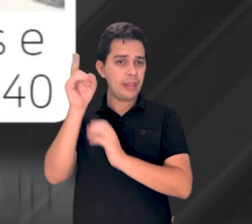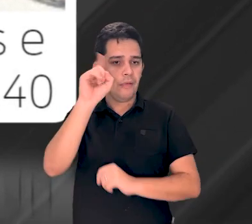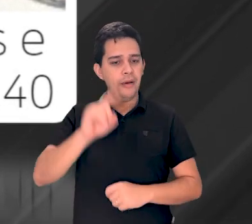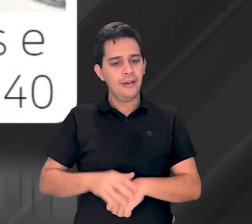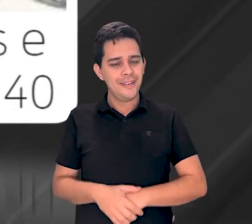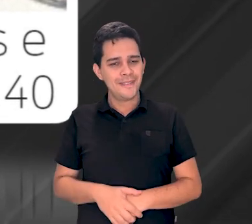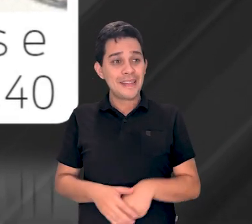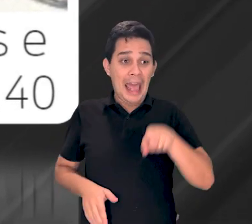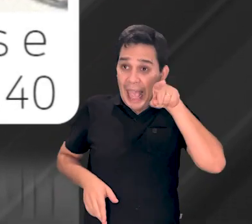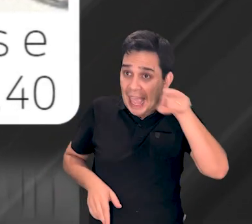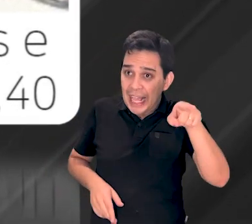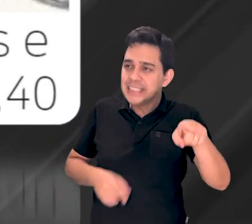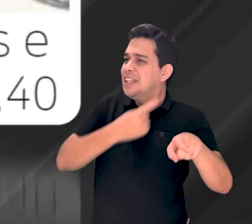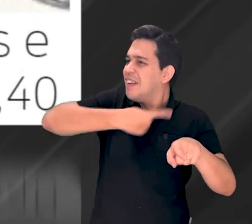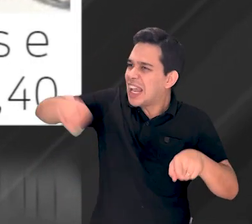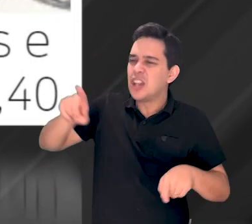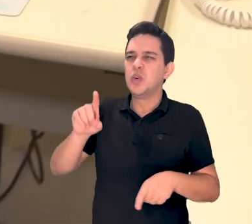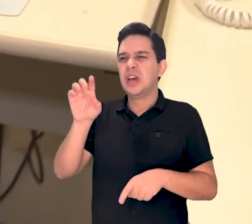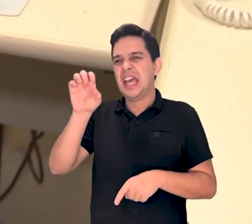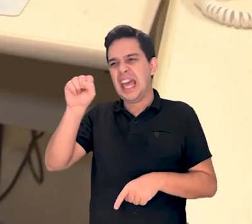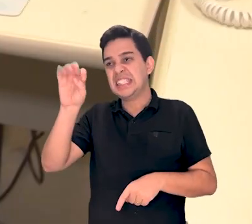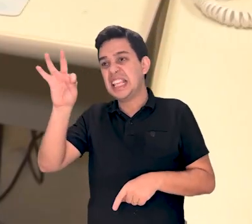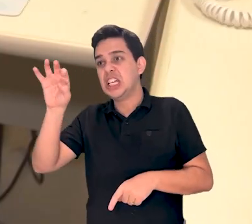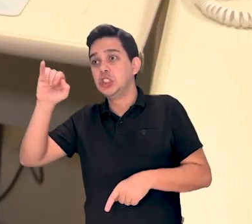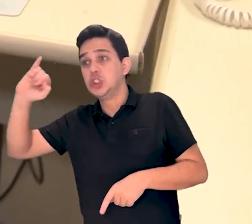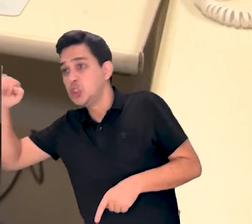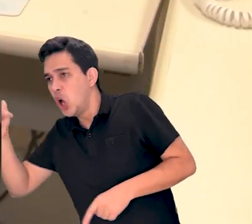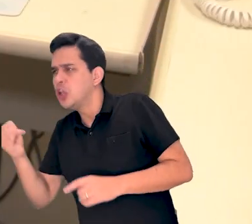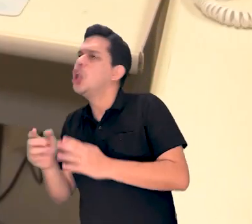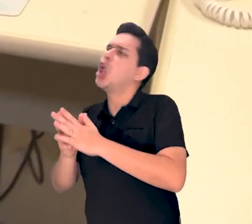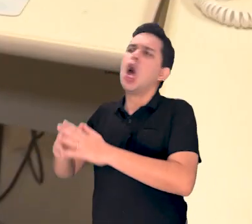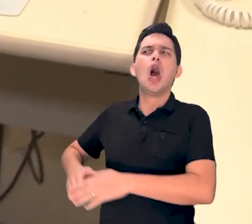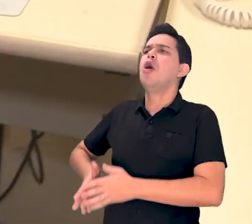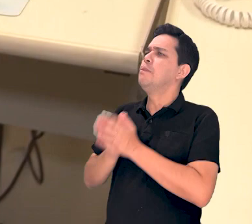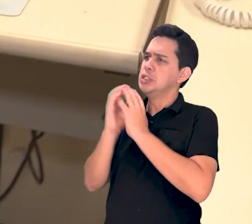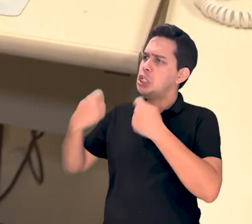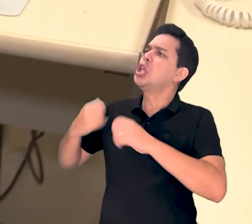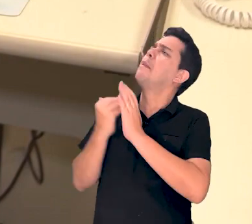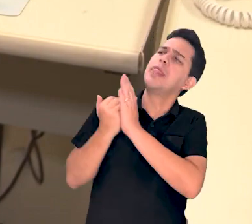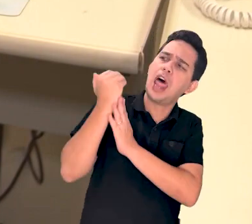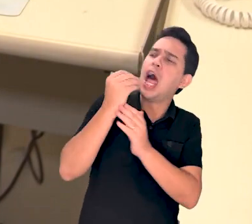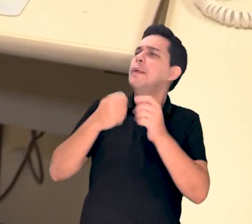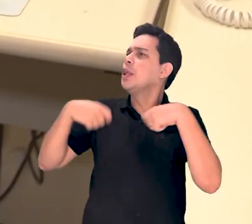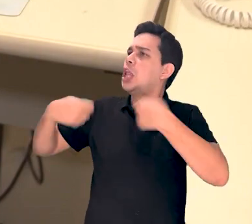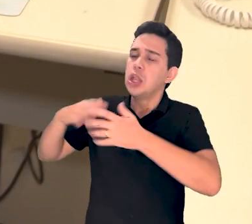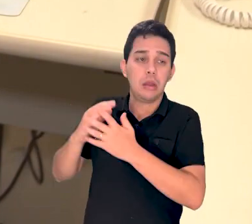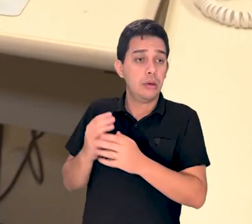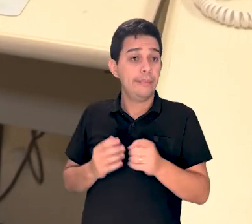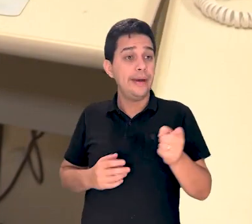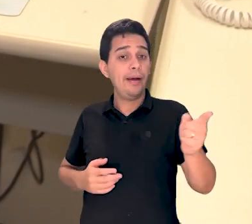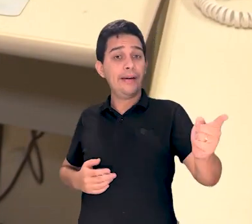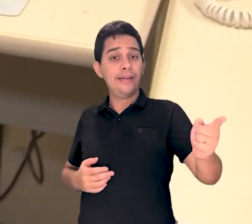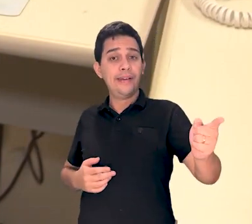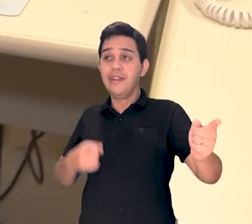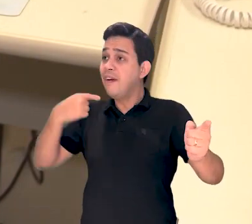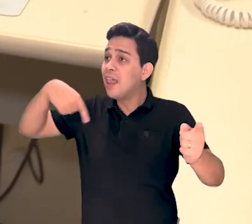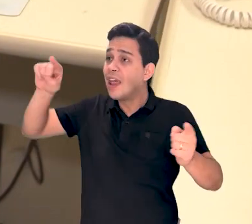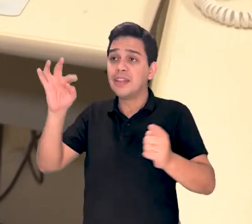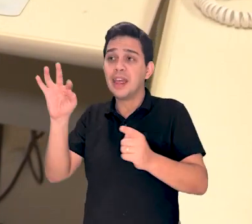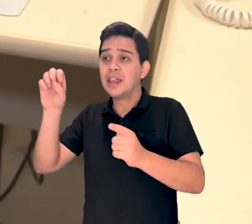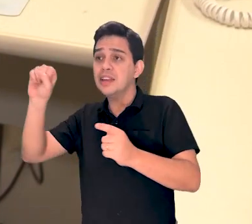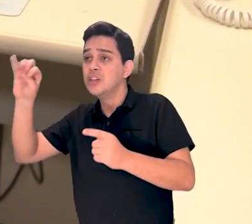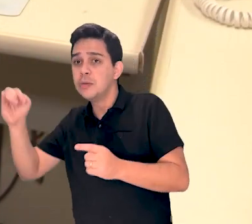para autorizar novos reajustes e tal mas eles não fazem o dever de casa seria